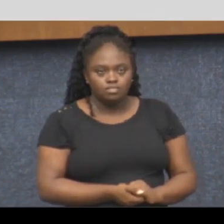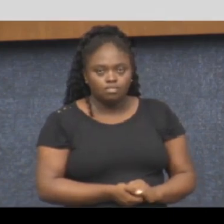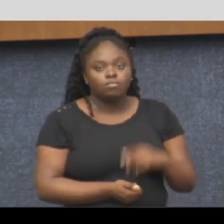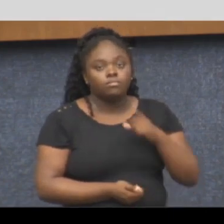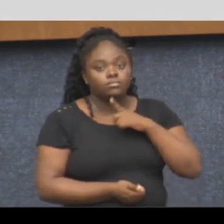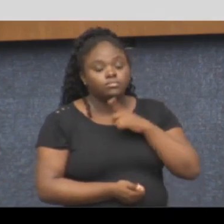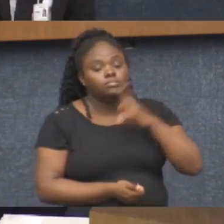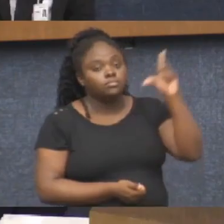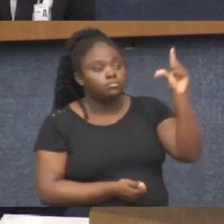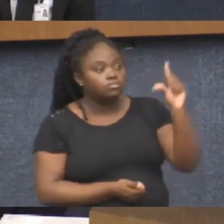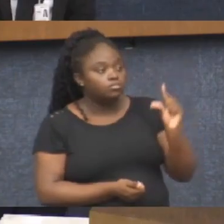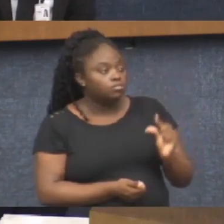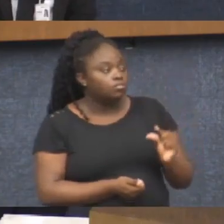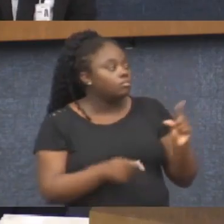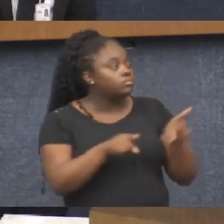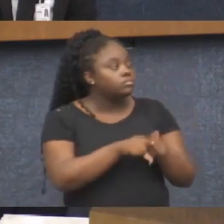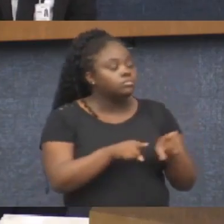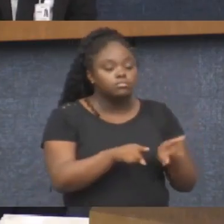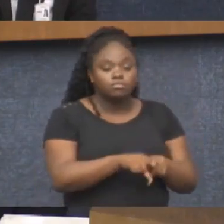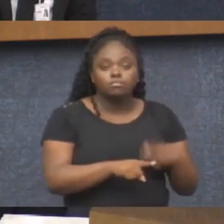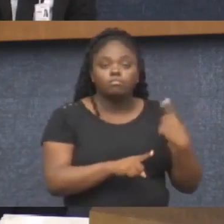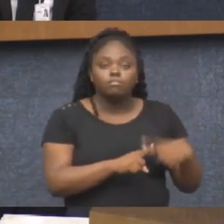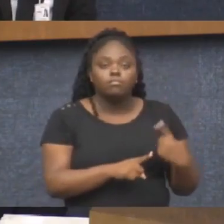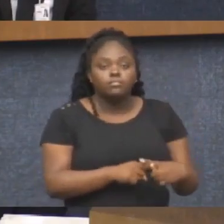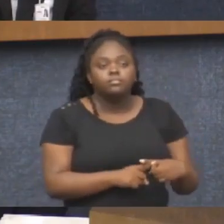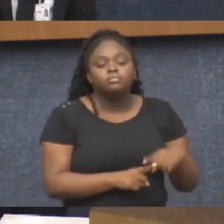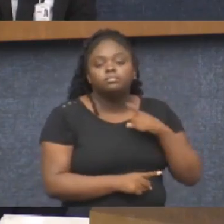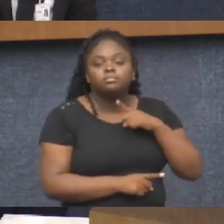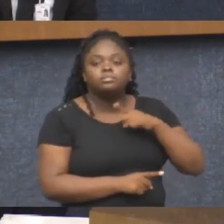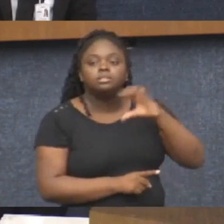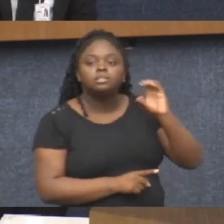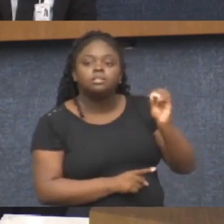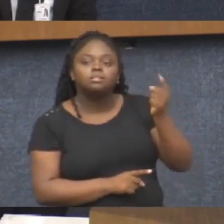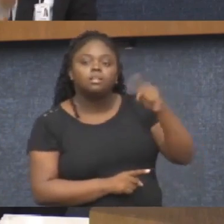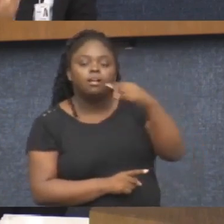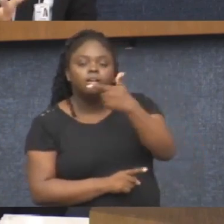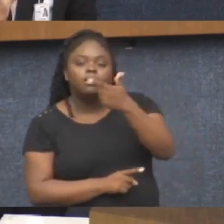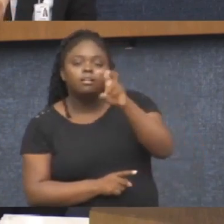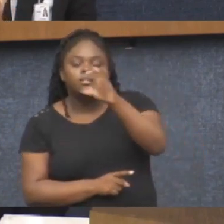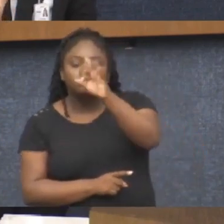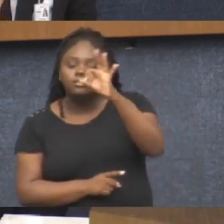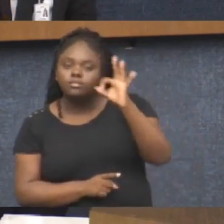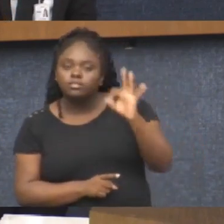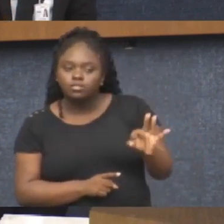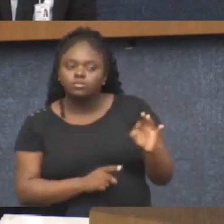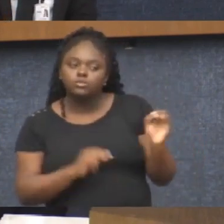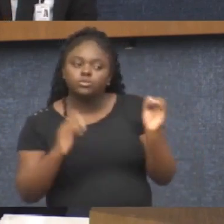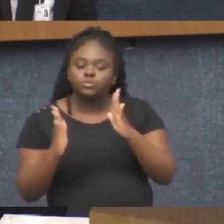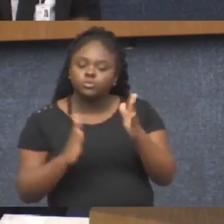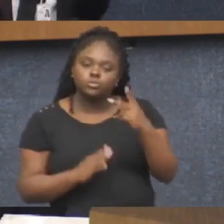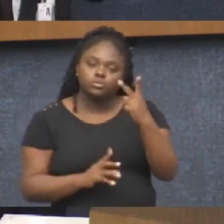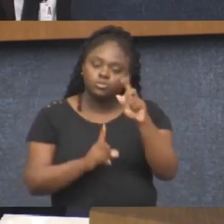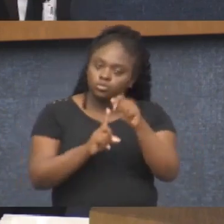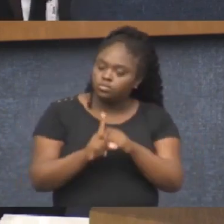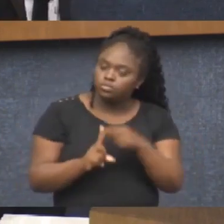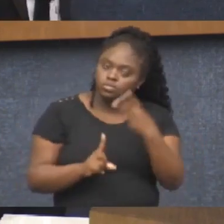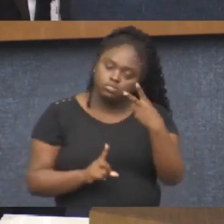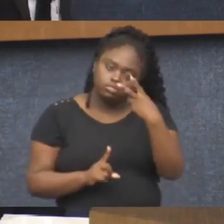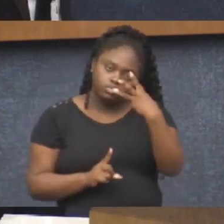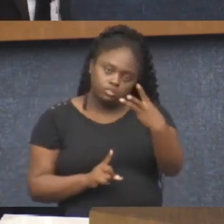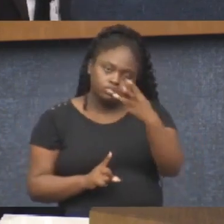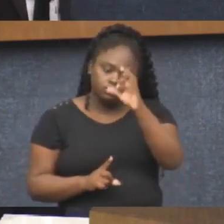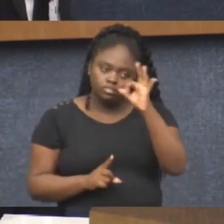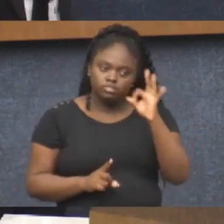há uma redução também por fixá-los, né, de 0,25%, que em 12 meses seriam 3%, em